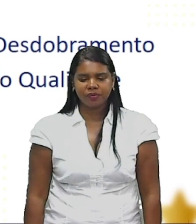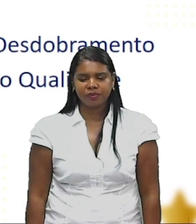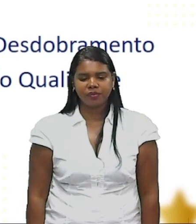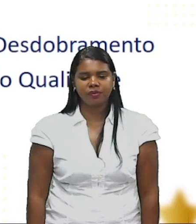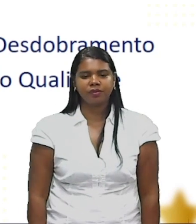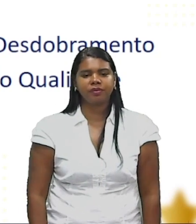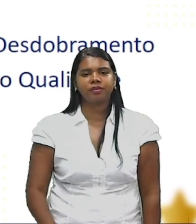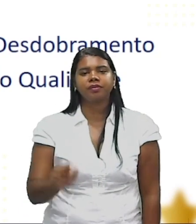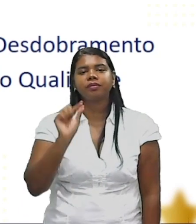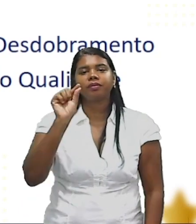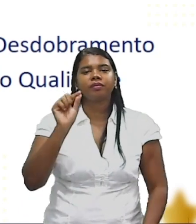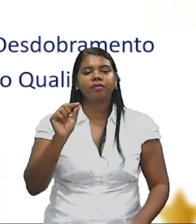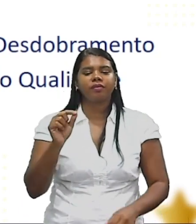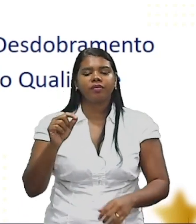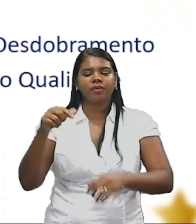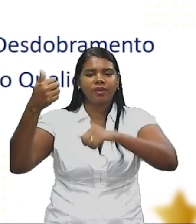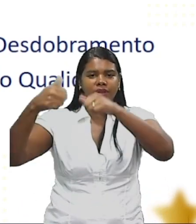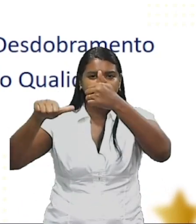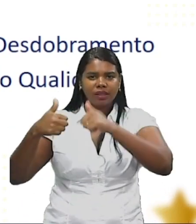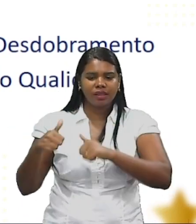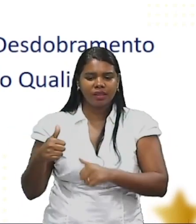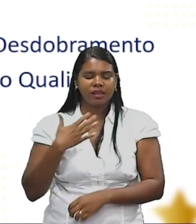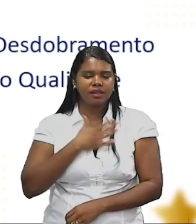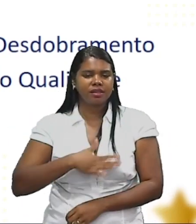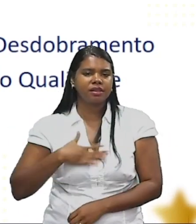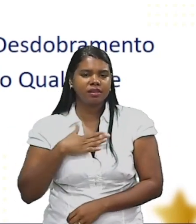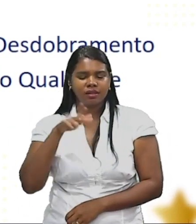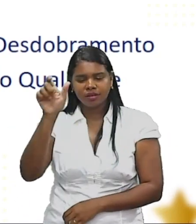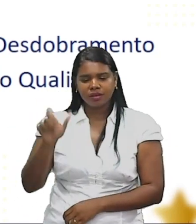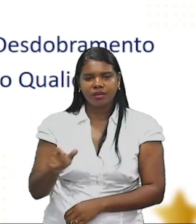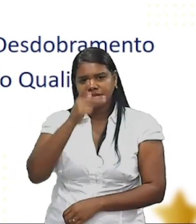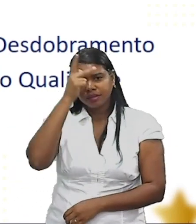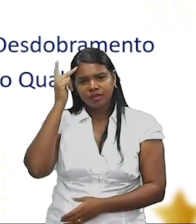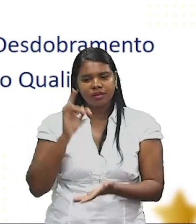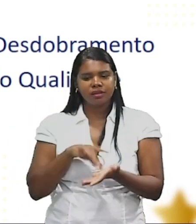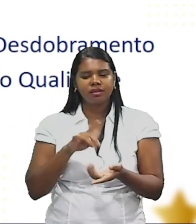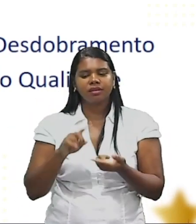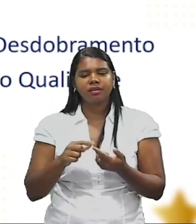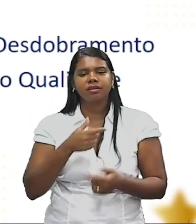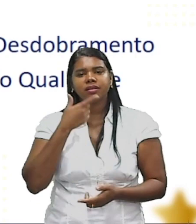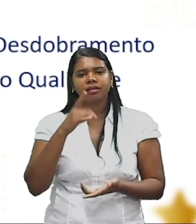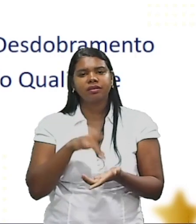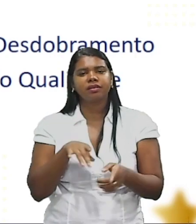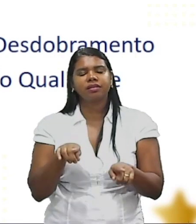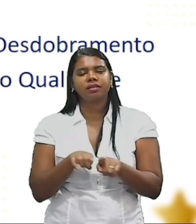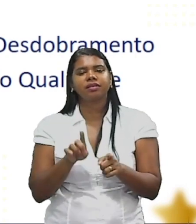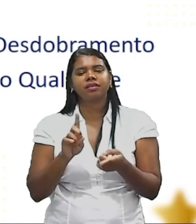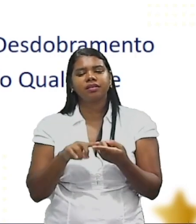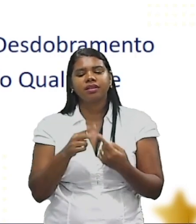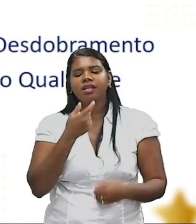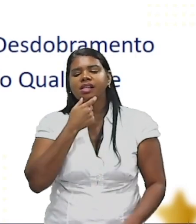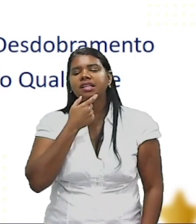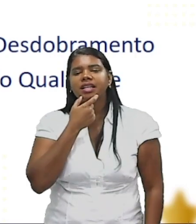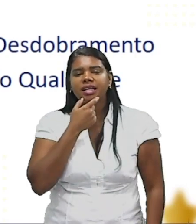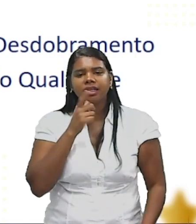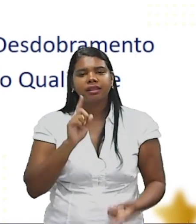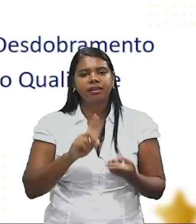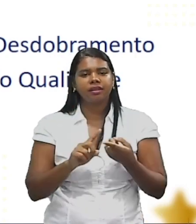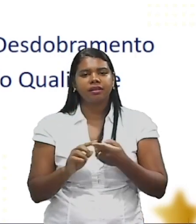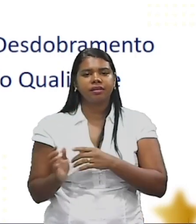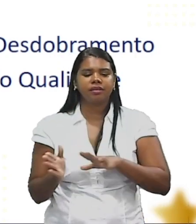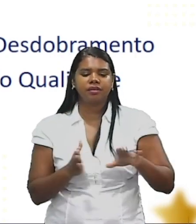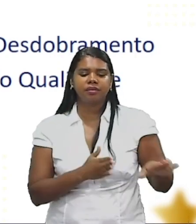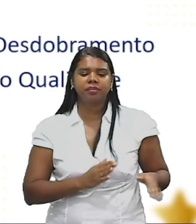Para avaliar a satisfação do cliente. A voz do cliente, Voice of Customer, né? Que é o termo em inglês que é voz do cliente,